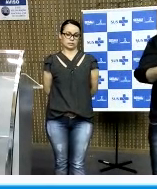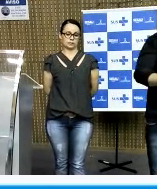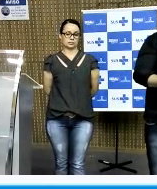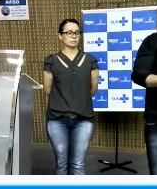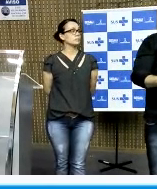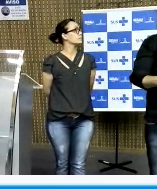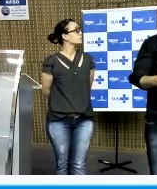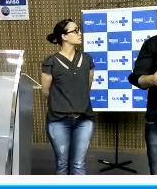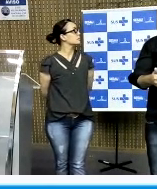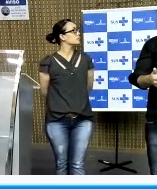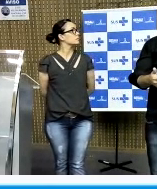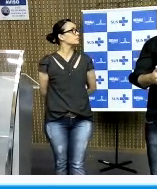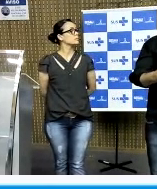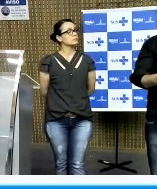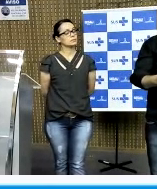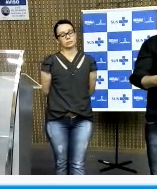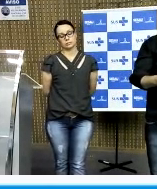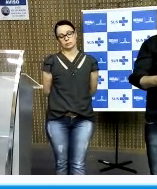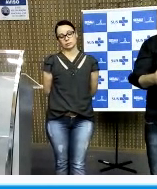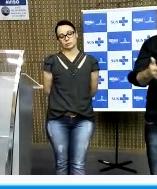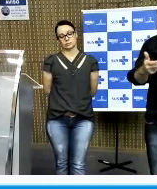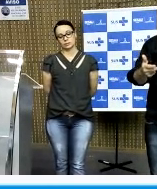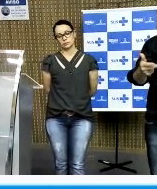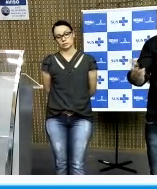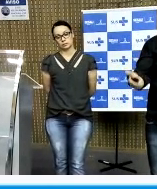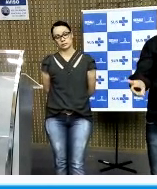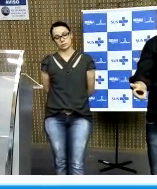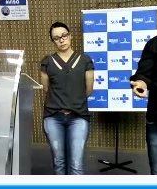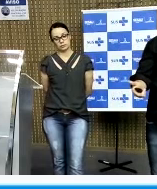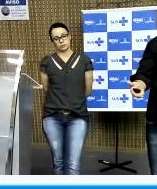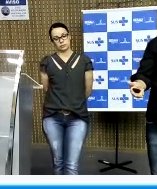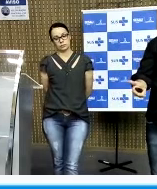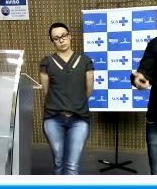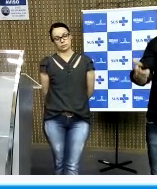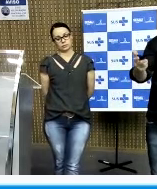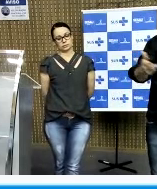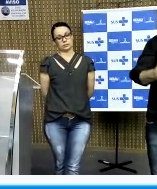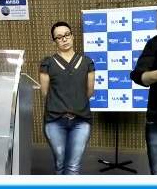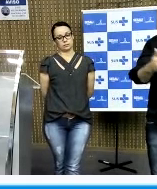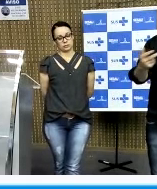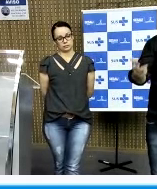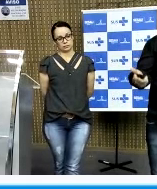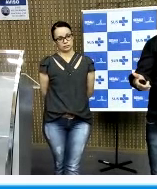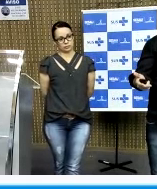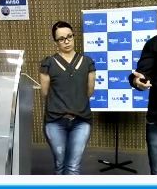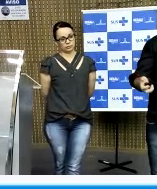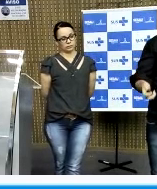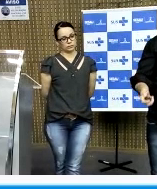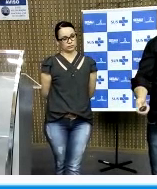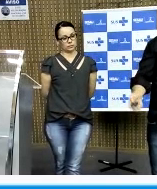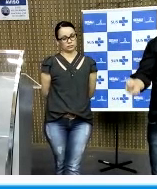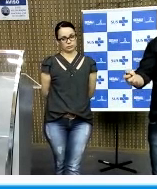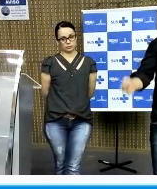temos na unidade vinculação com escolas, que é o programa da saúde na escola, então não temos nenhuma estratégia.